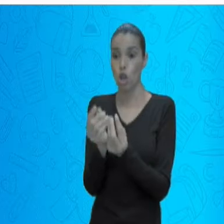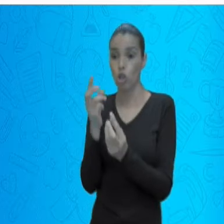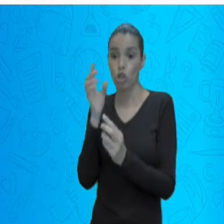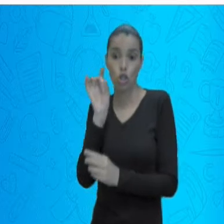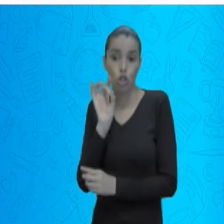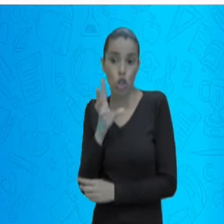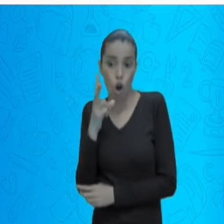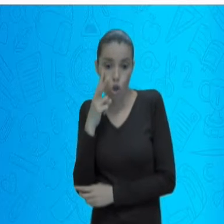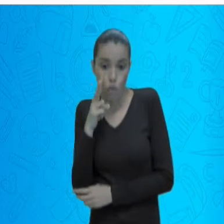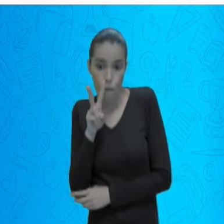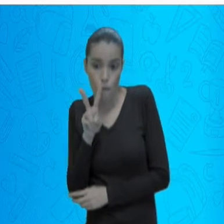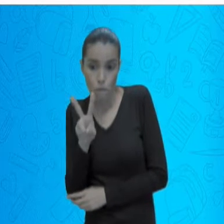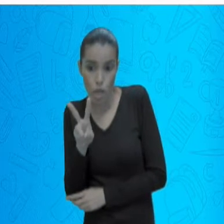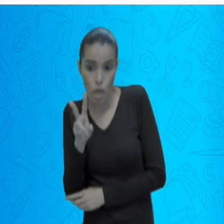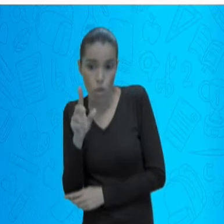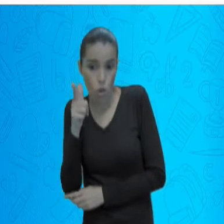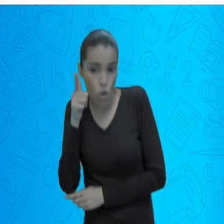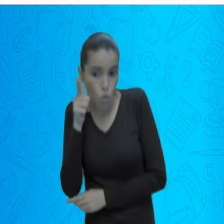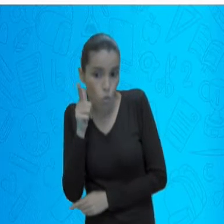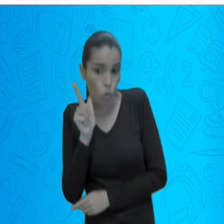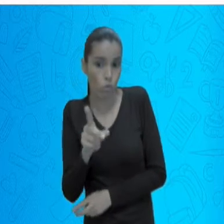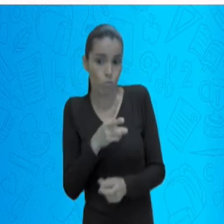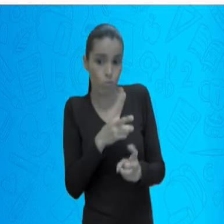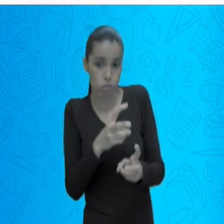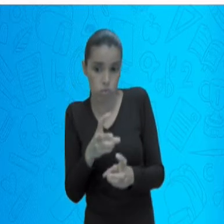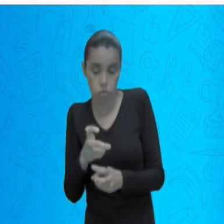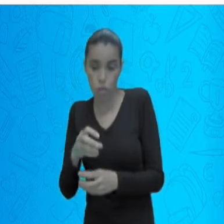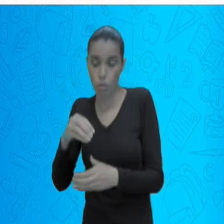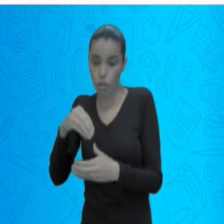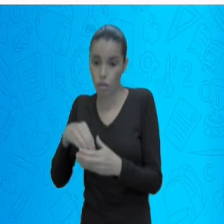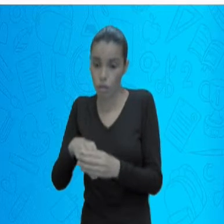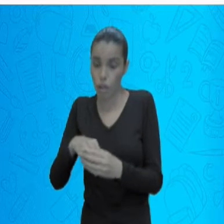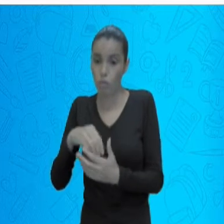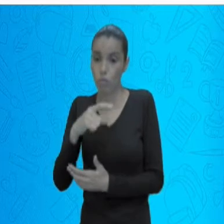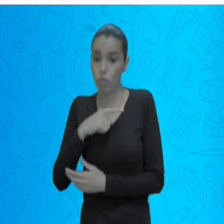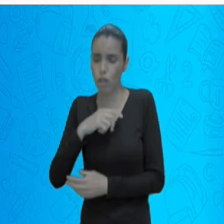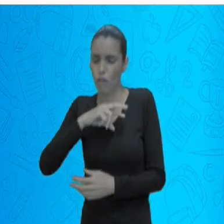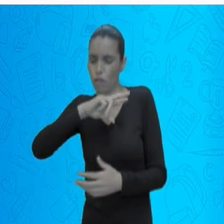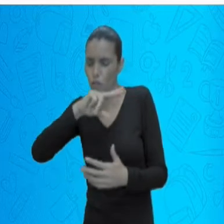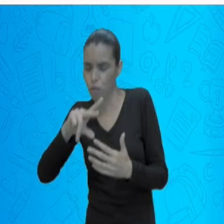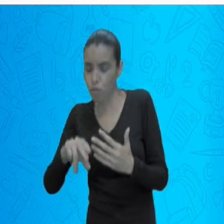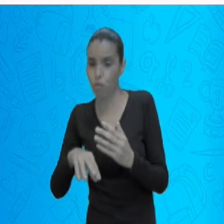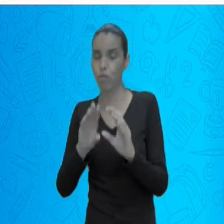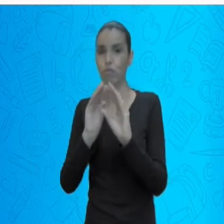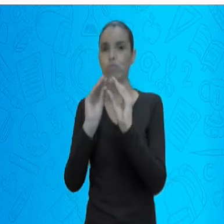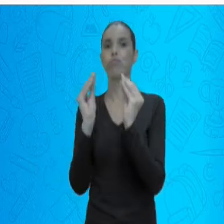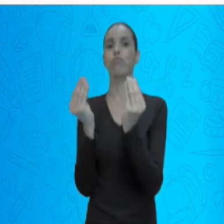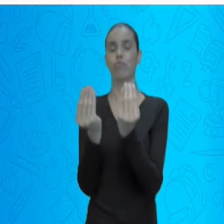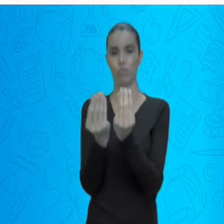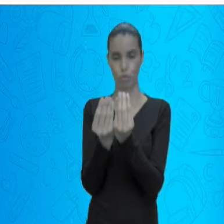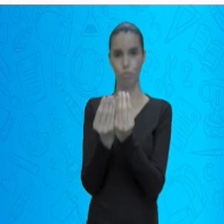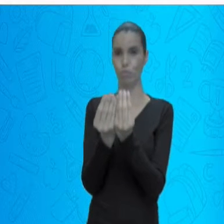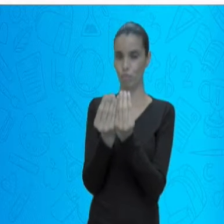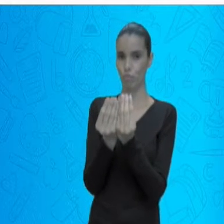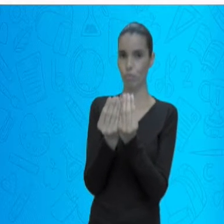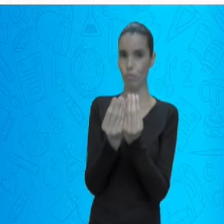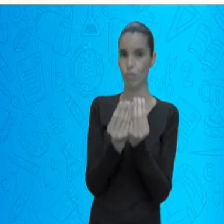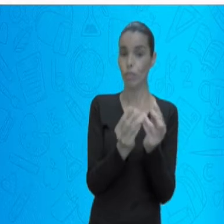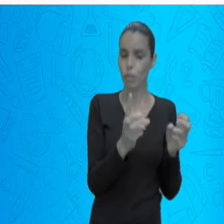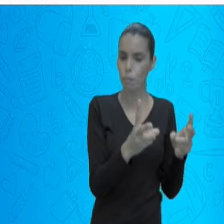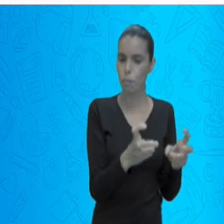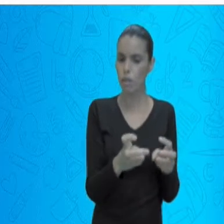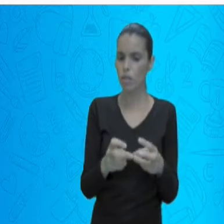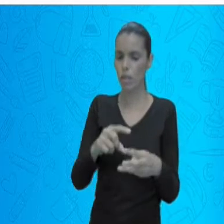distinguir que ali tem mais de um componente. Temos aqui 3 exemplos